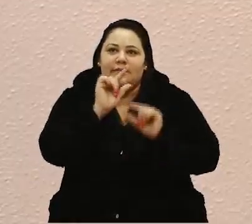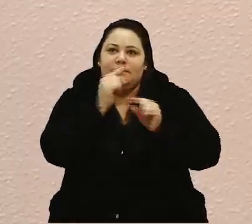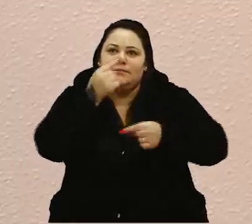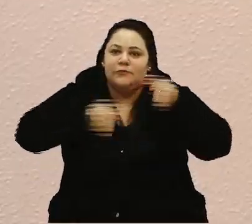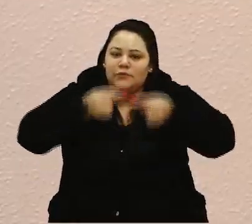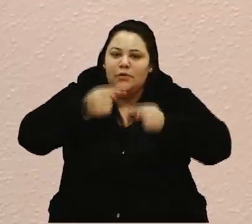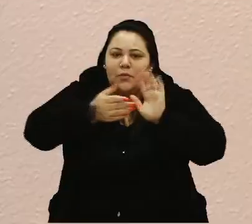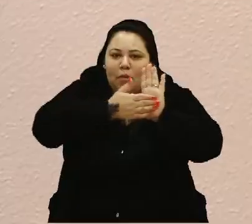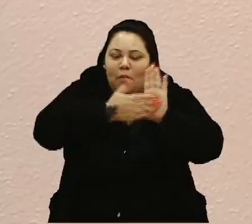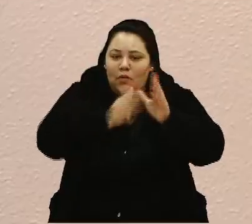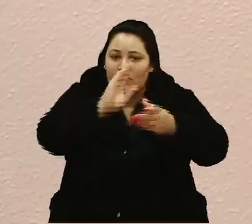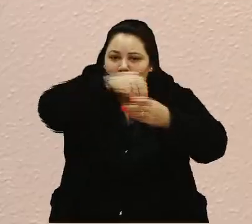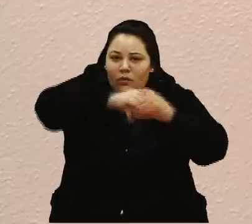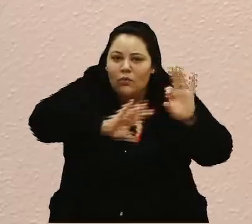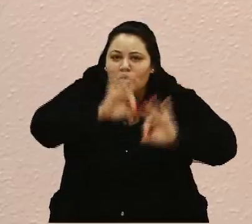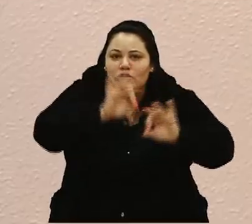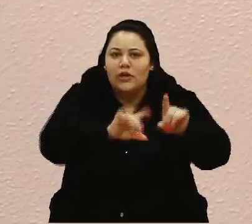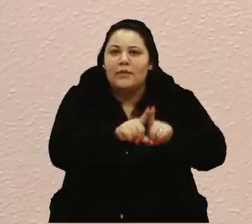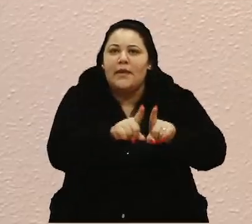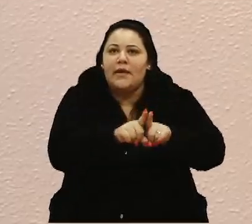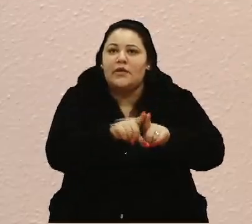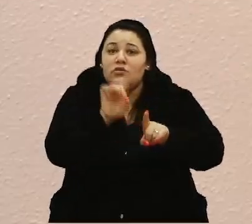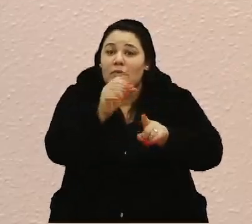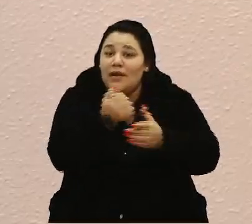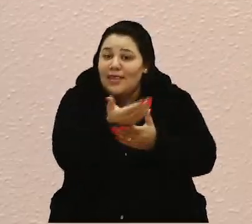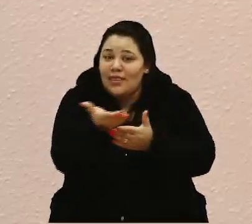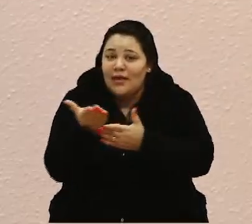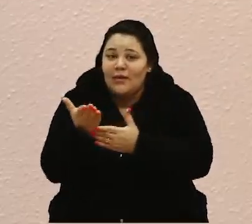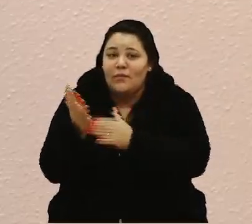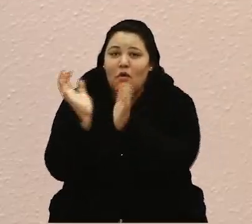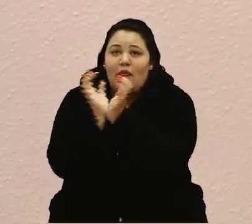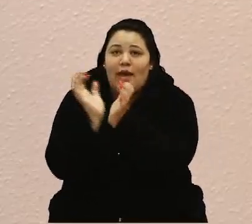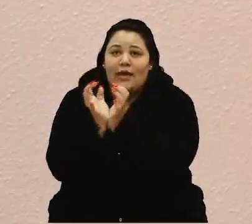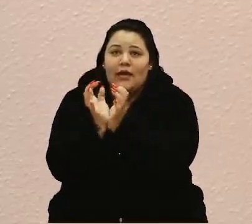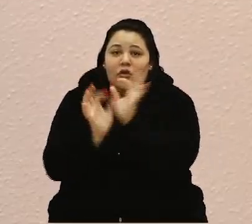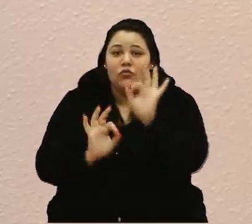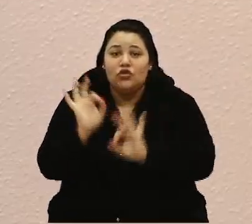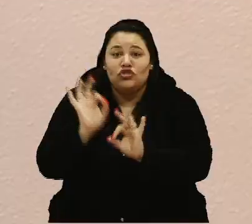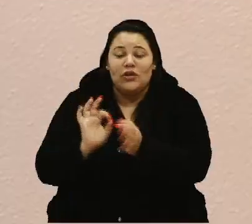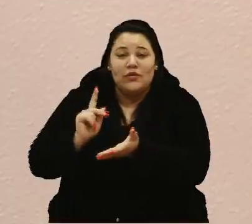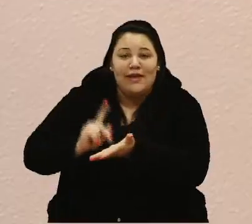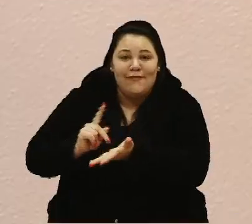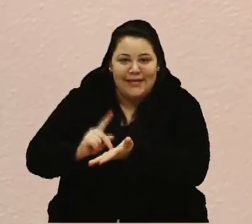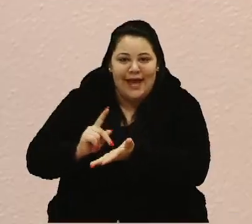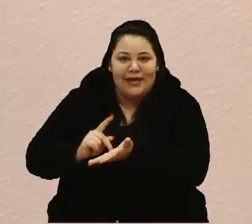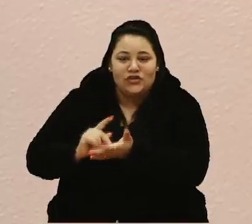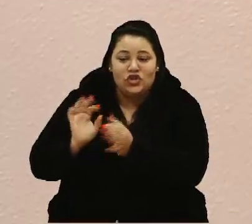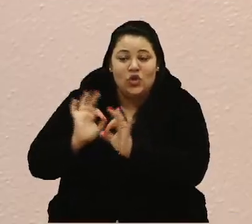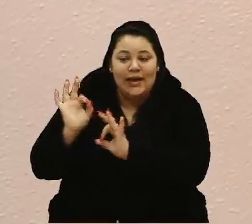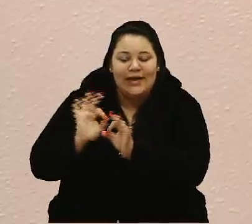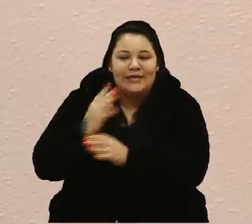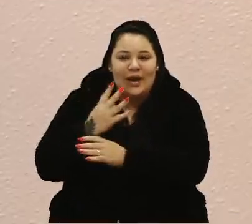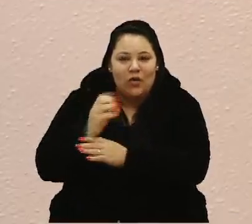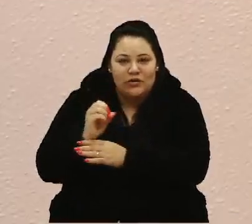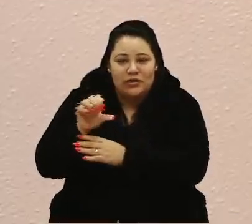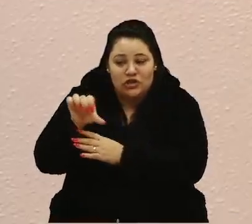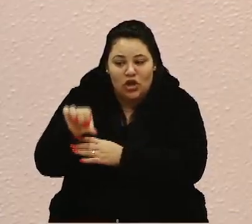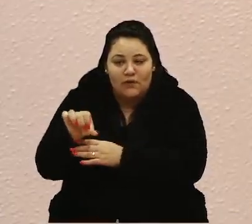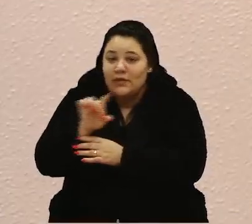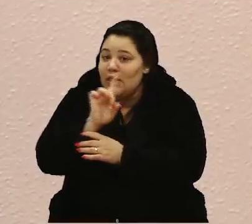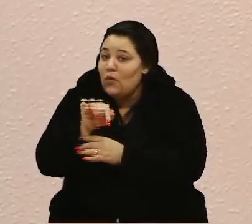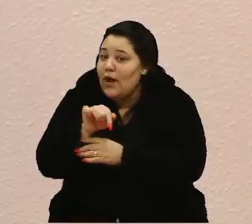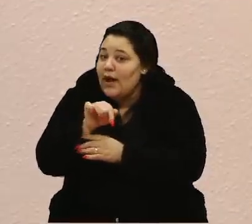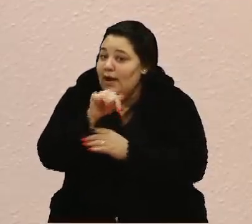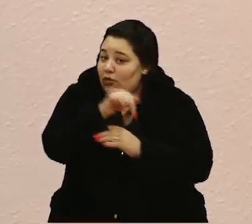nesse projeto, né? Só para trazer para os colegas que o projeto, de fato, que corrige a 409, não é esse que nós estamos